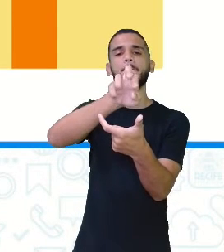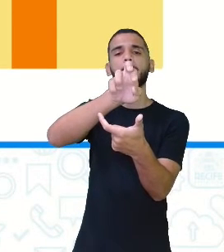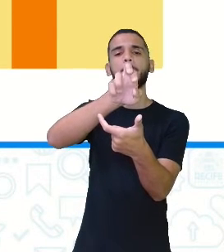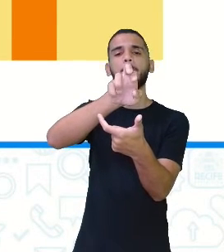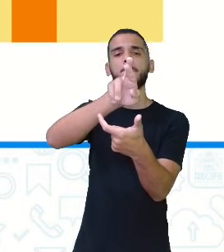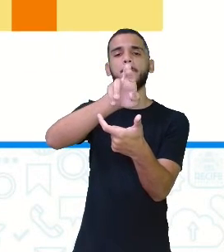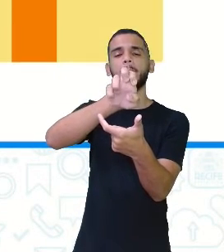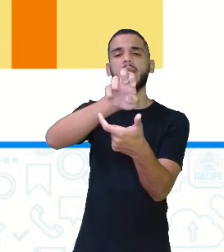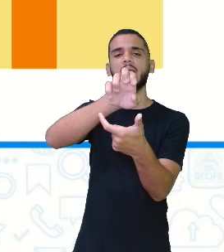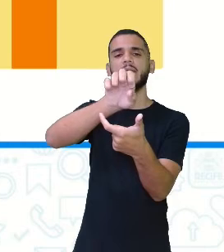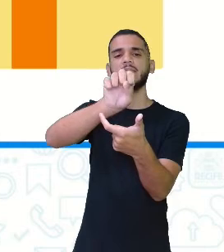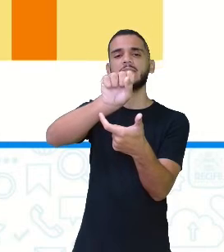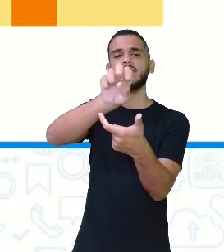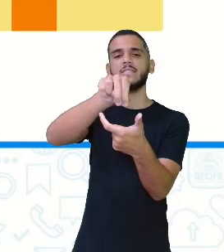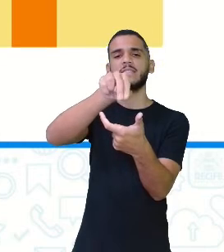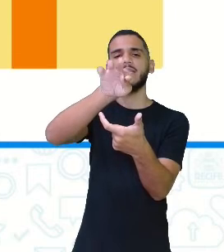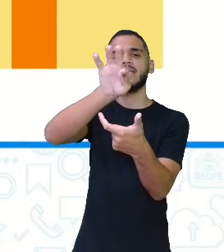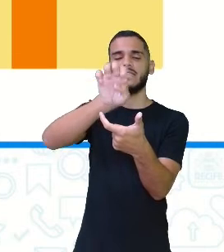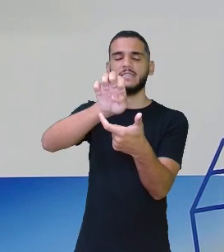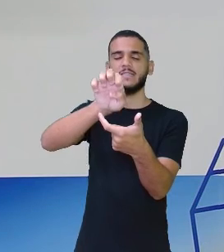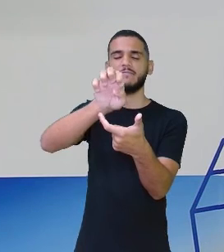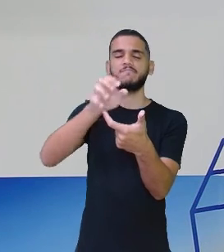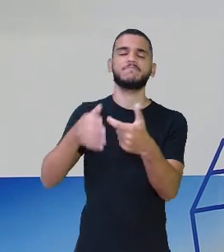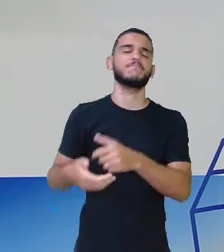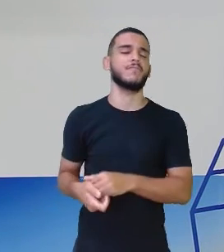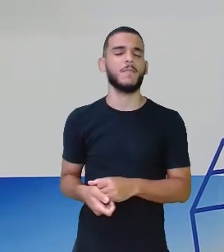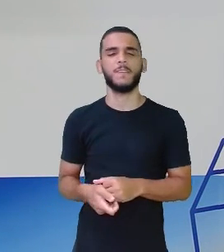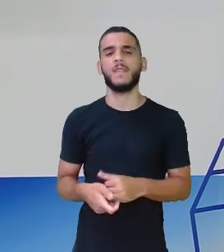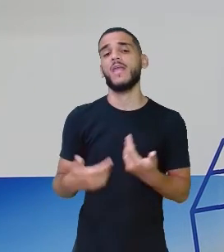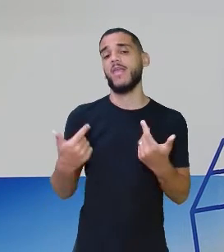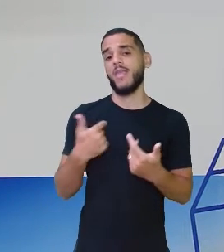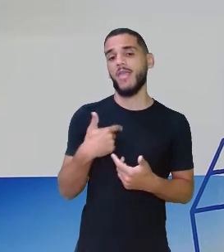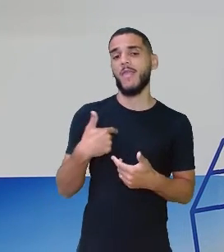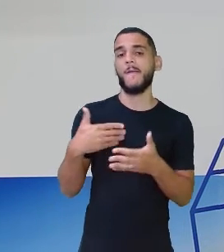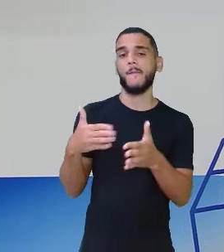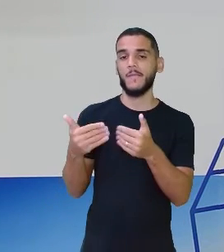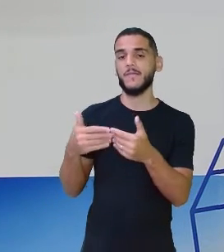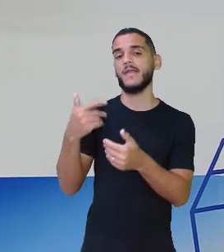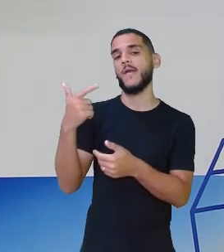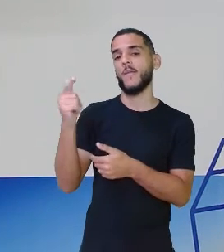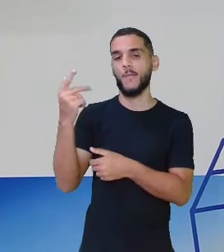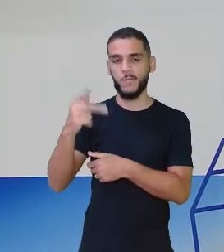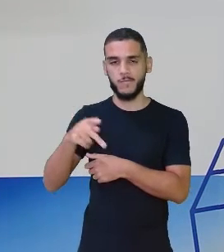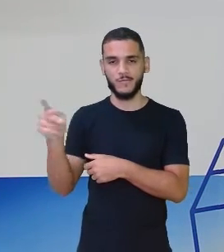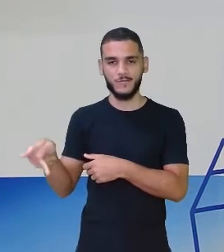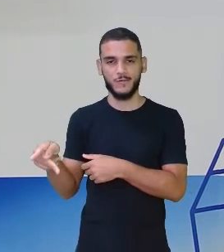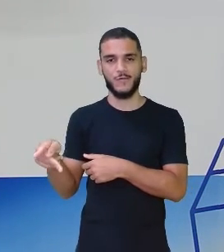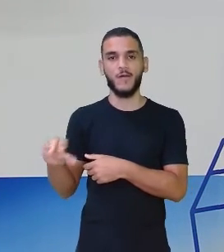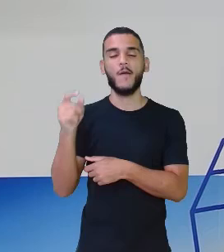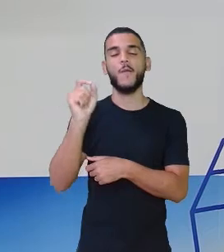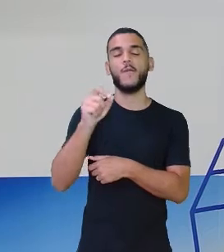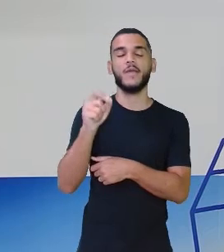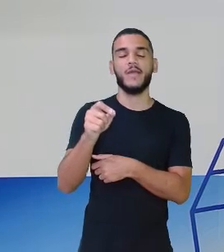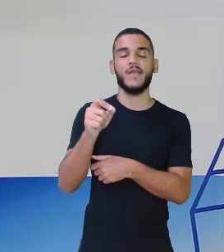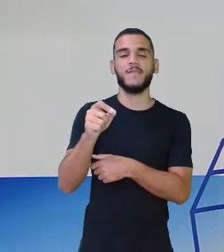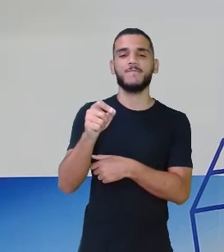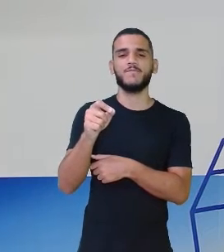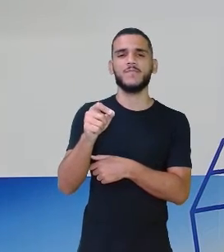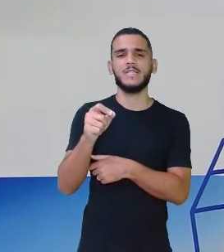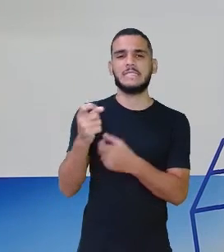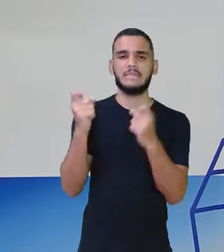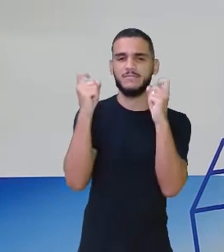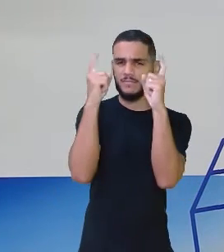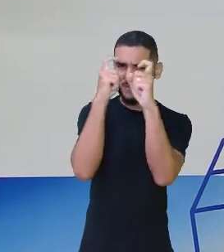pedir à professora Abigail para elevar o nível dessas aulas, viu? Vou pedir sim. Vocês sabem